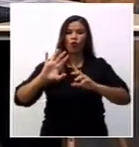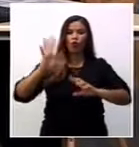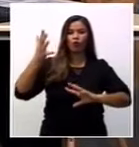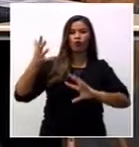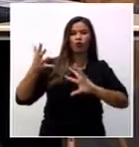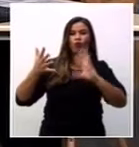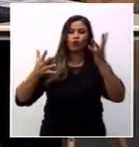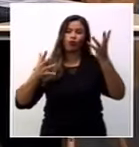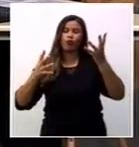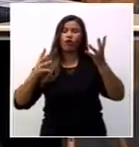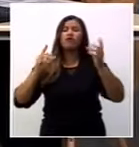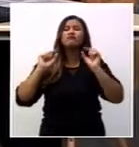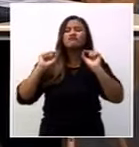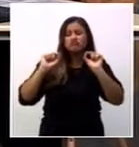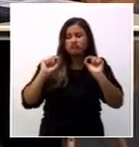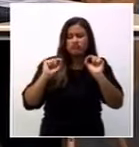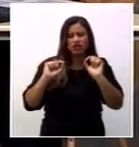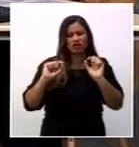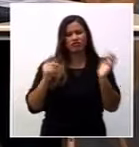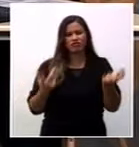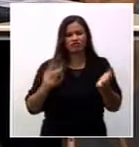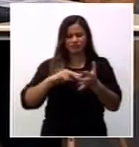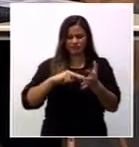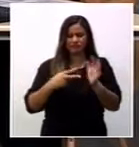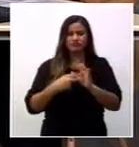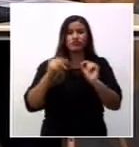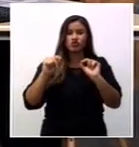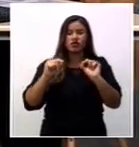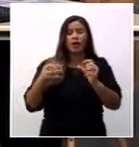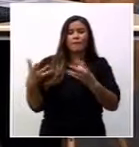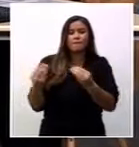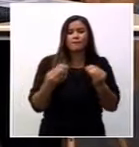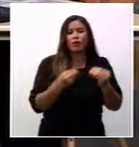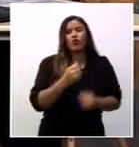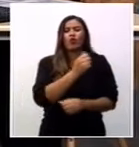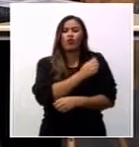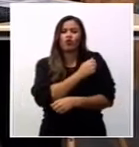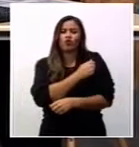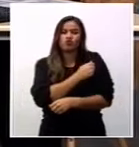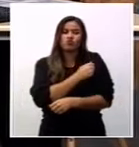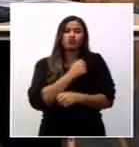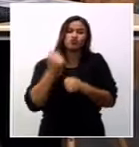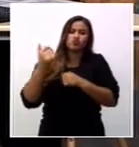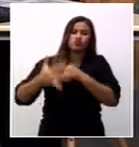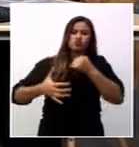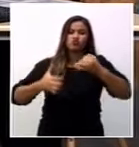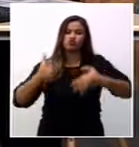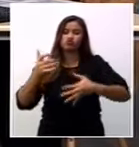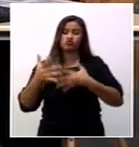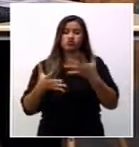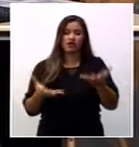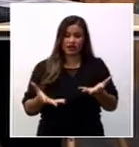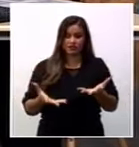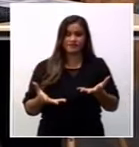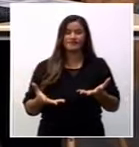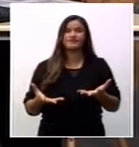né, professora? Nós tivemos aqui vários alunos que contribuíram no chat, como, por